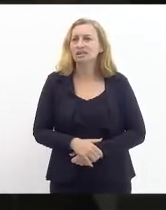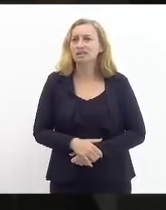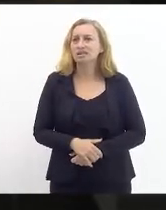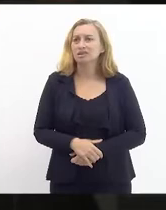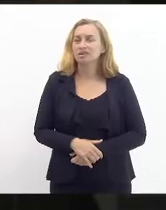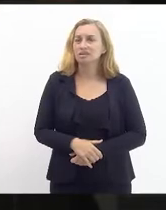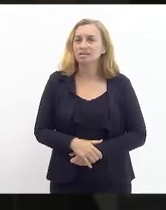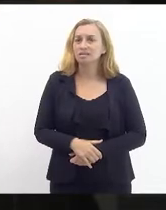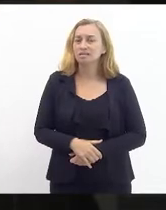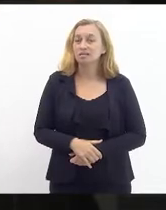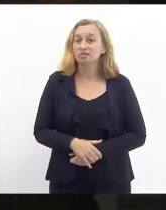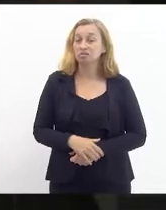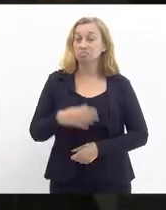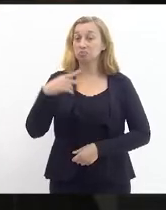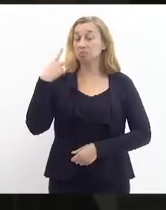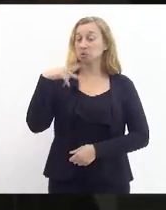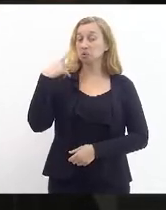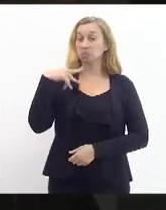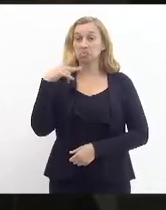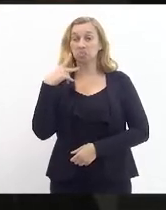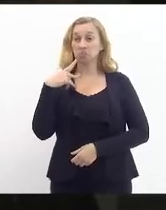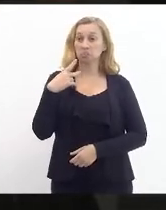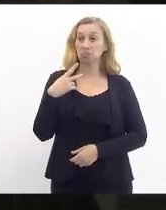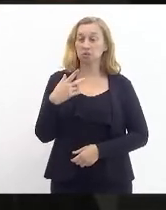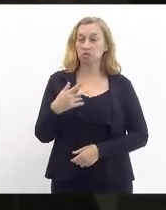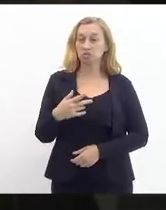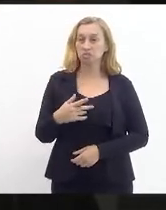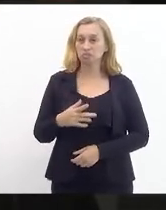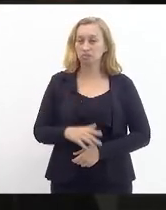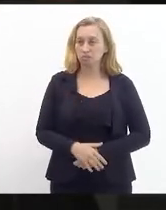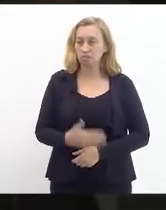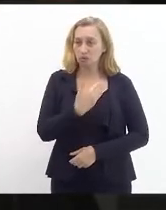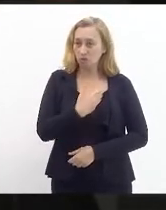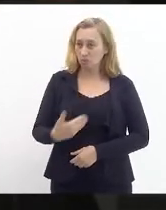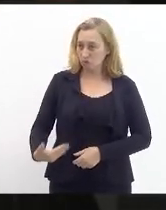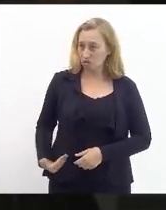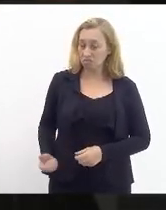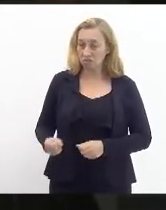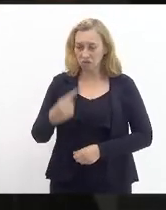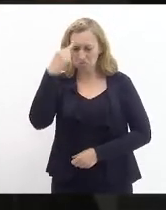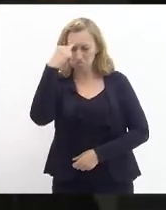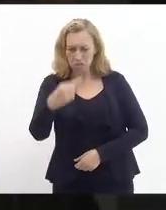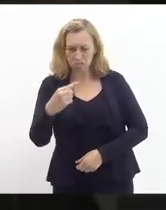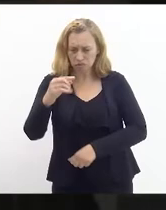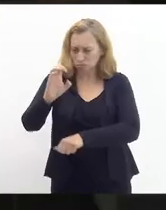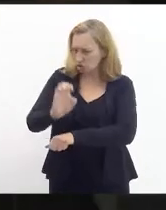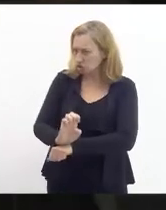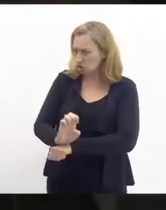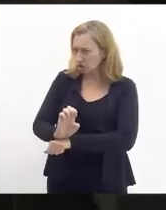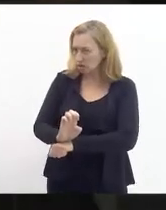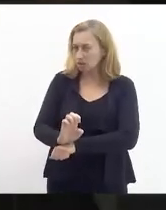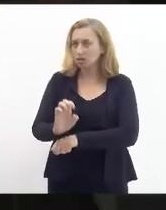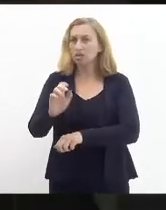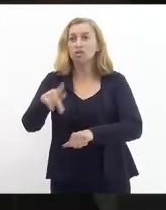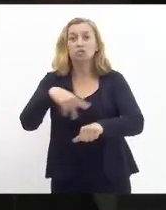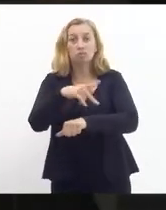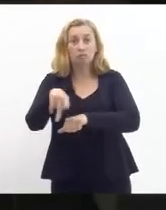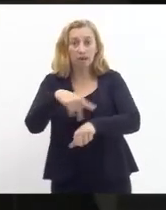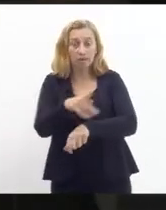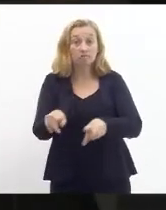cabeças políticas que mandam nos estados e mandam no